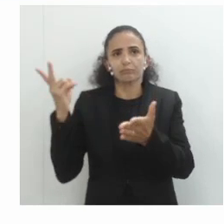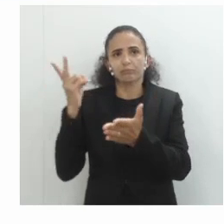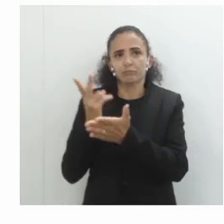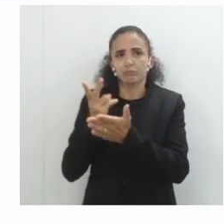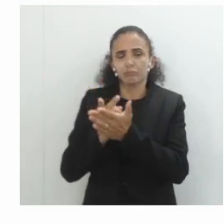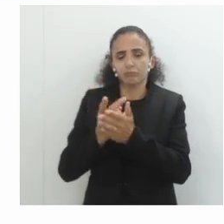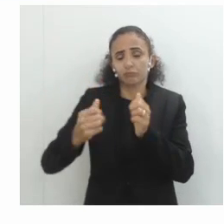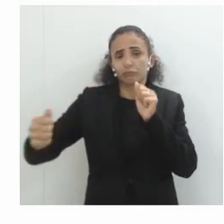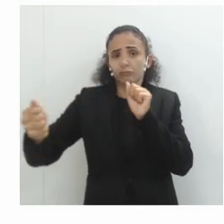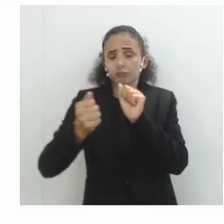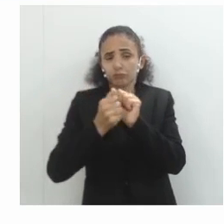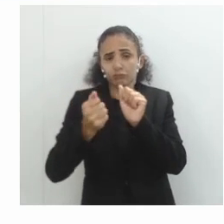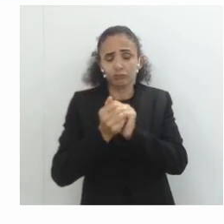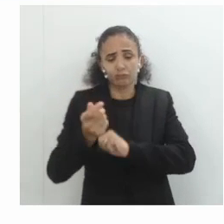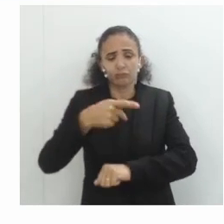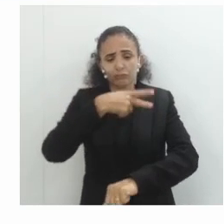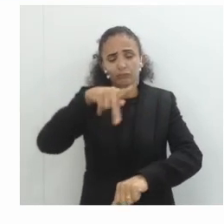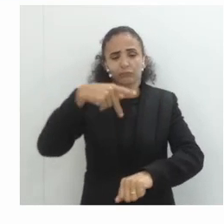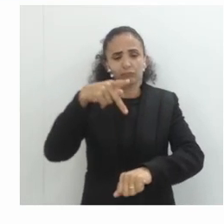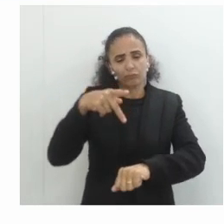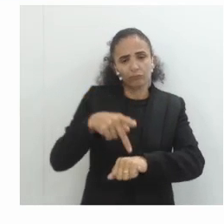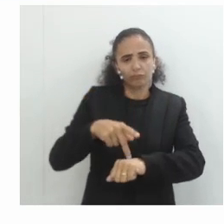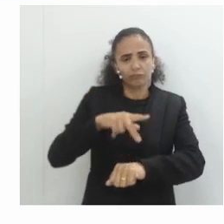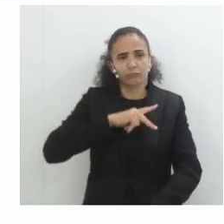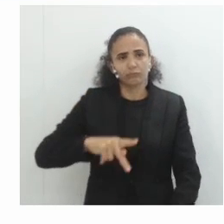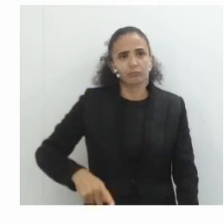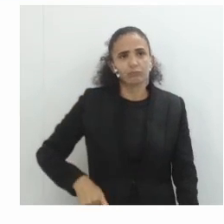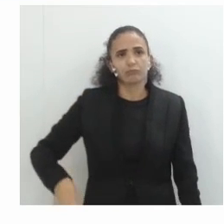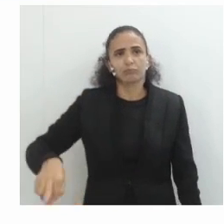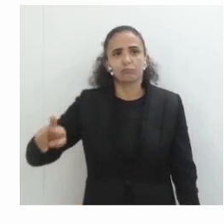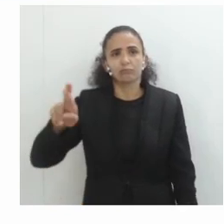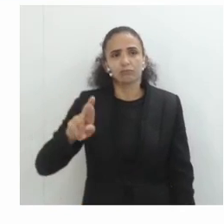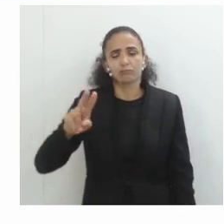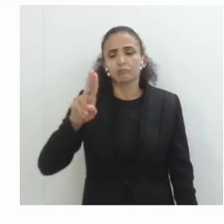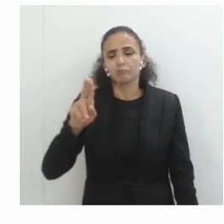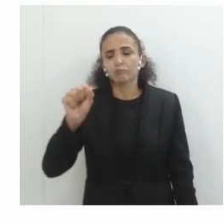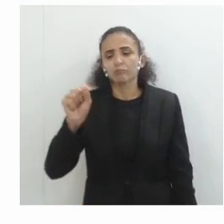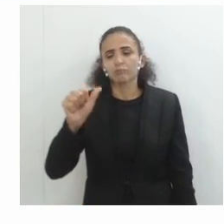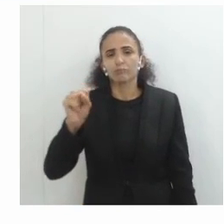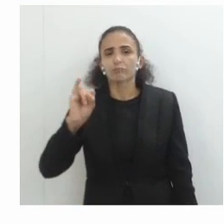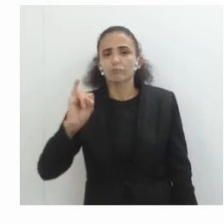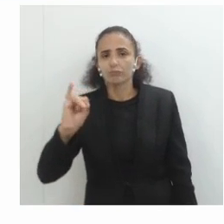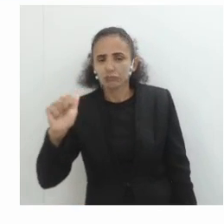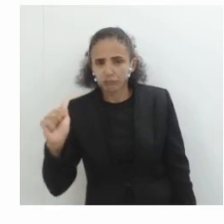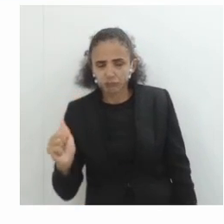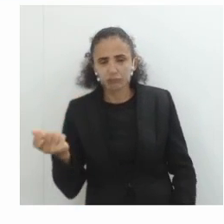Putin, eles, de certa forma, vamos dizer assim,